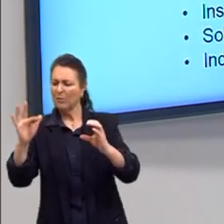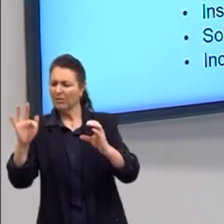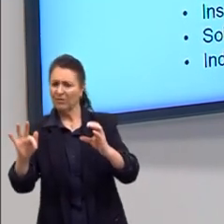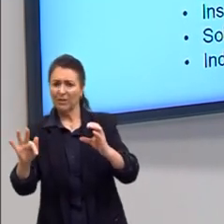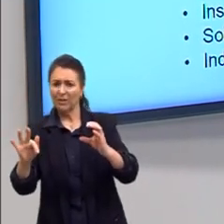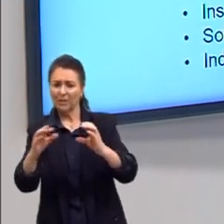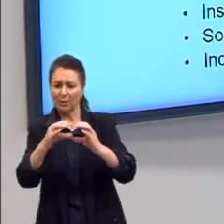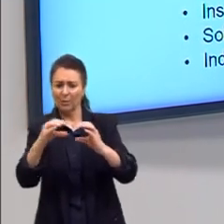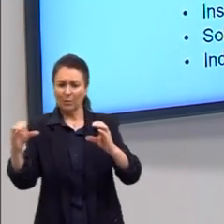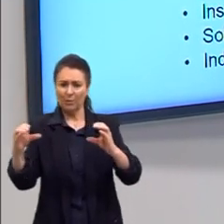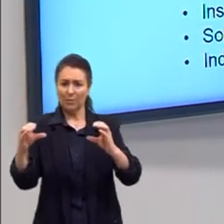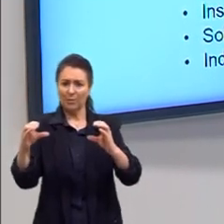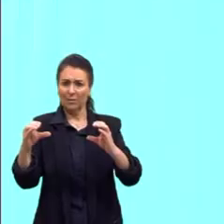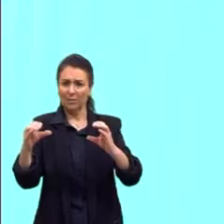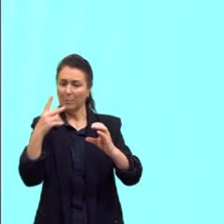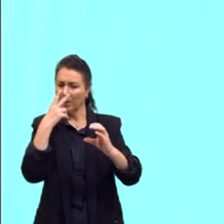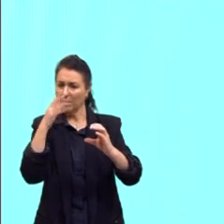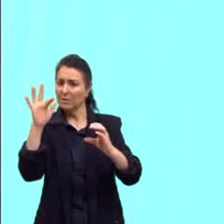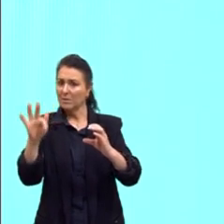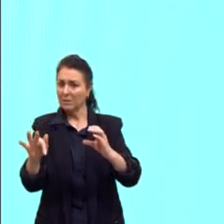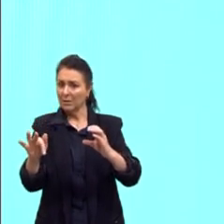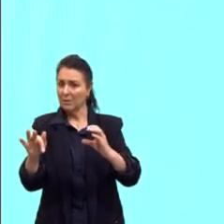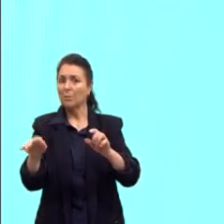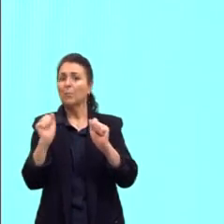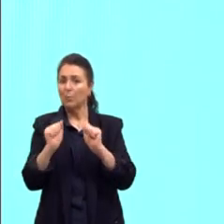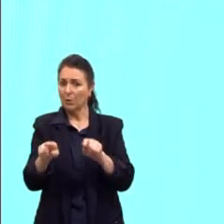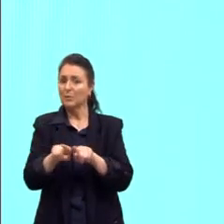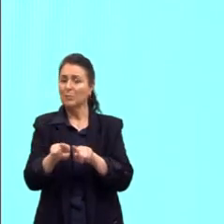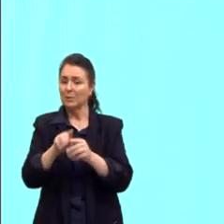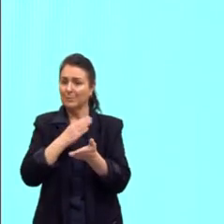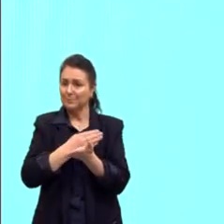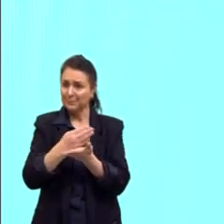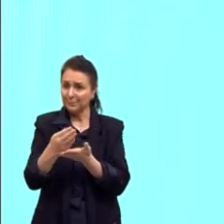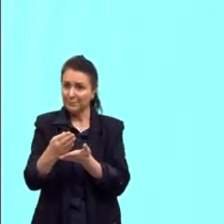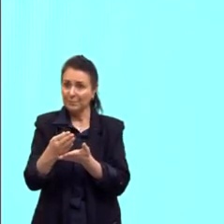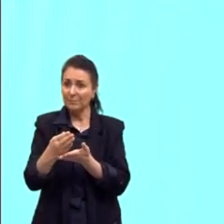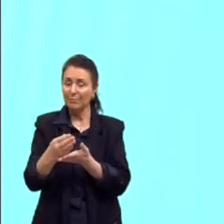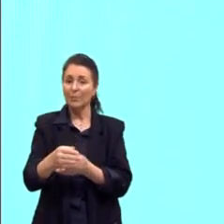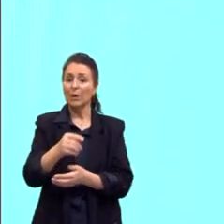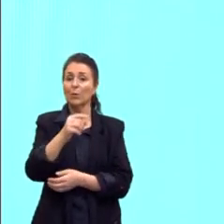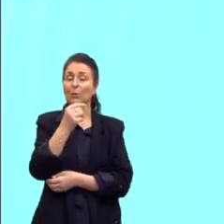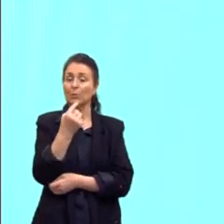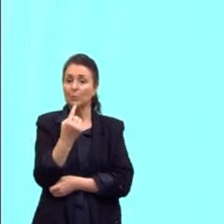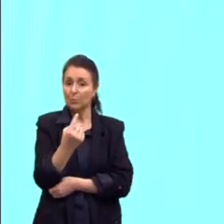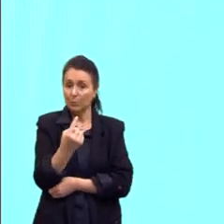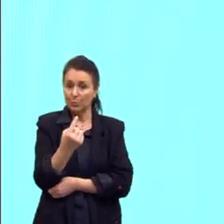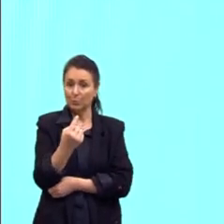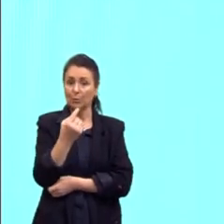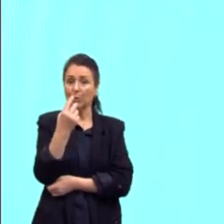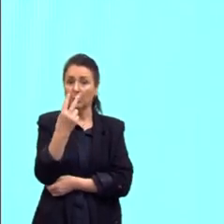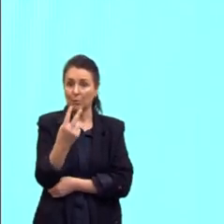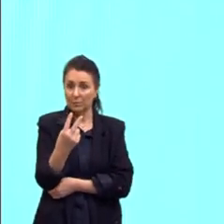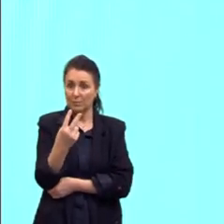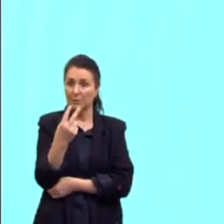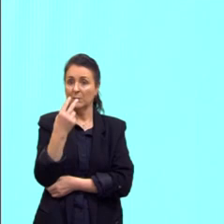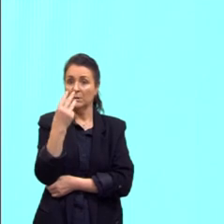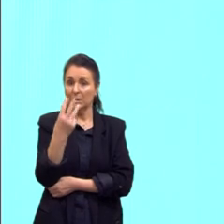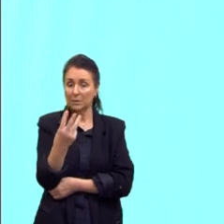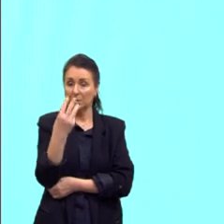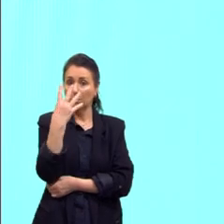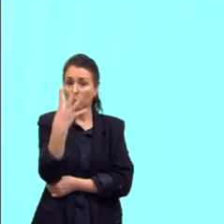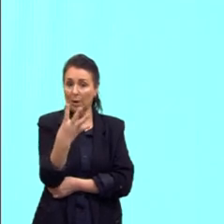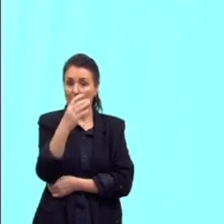olhando assim é como se fosse final né Na regra da escrita mas é um dois três